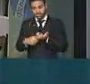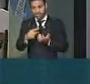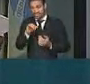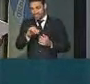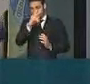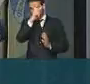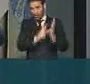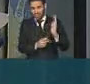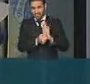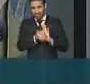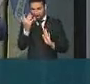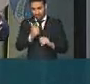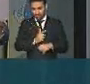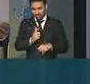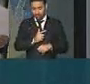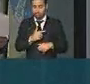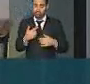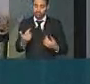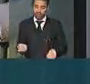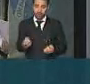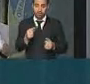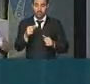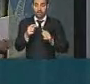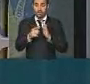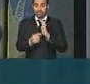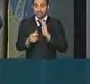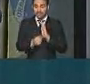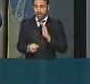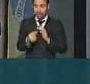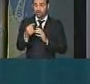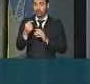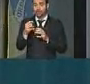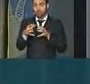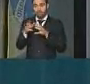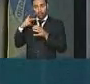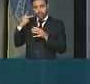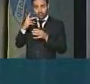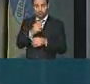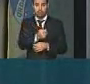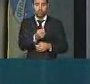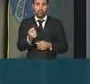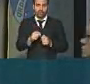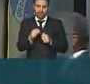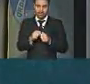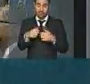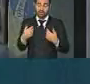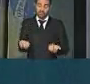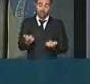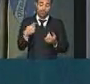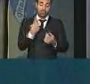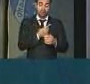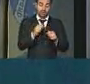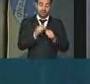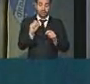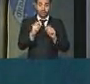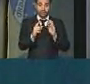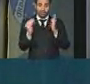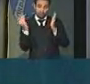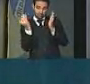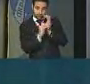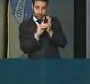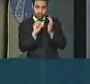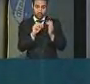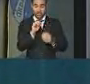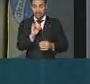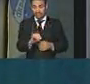muitos projetos de lei eventualmente um ou dois destaques caberiam ao partido seriam poucos então nós colocamos o dispositivo dizendo o